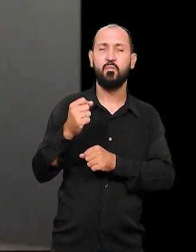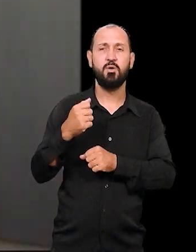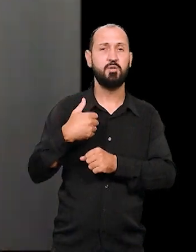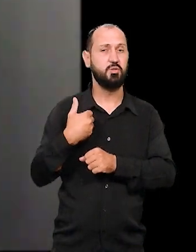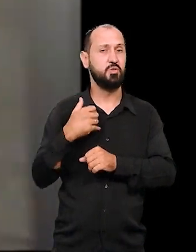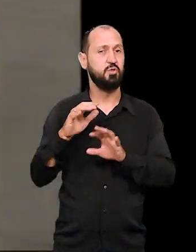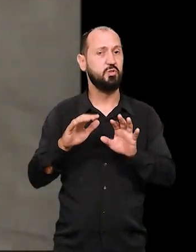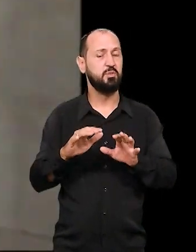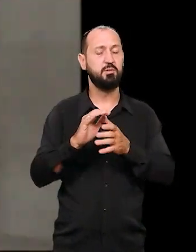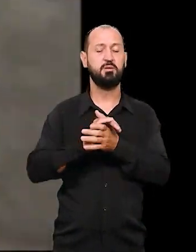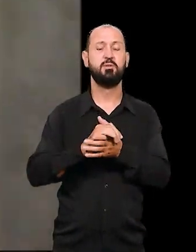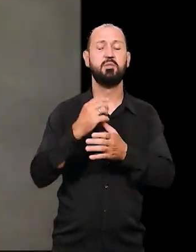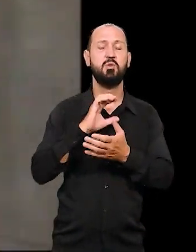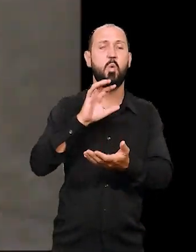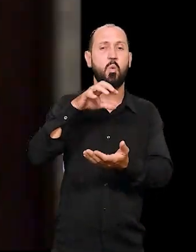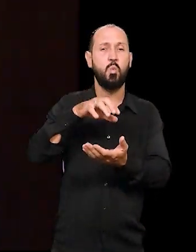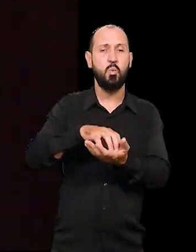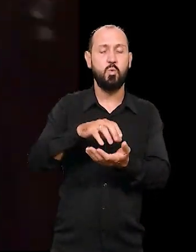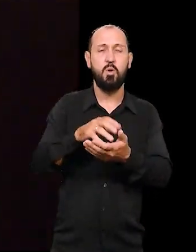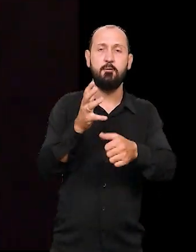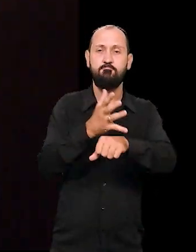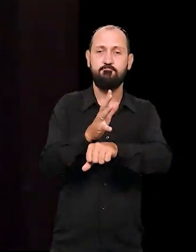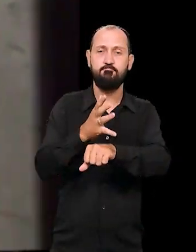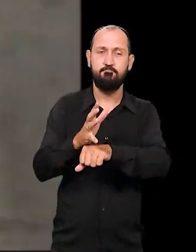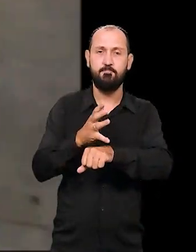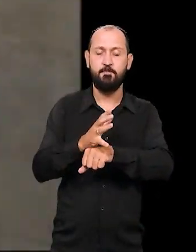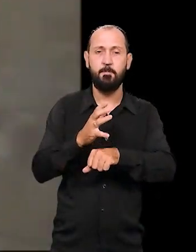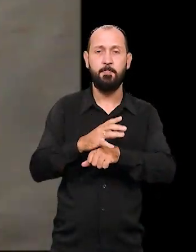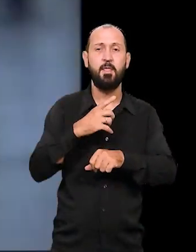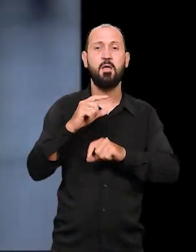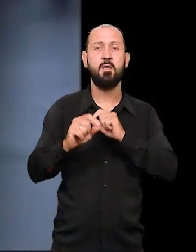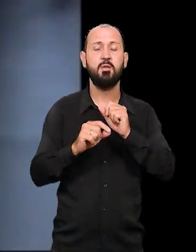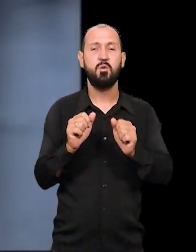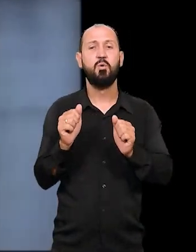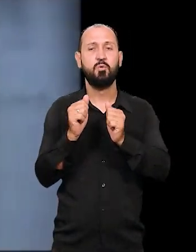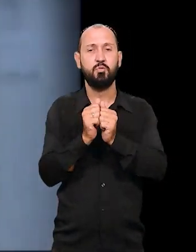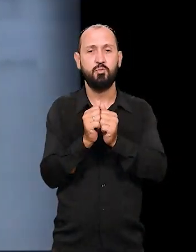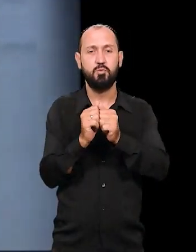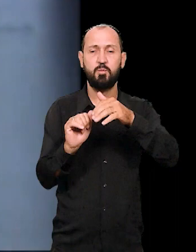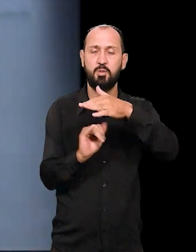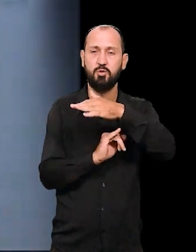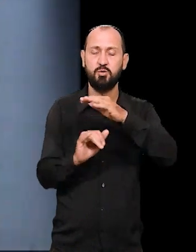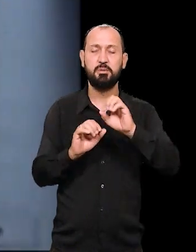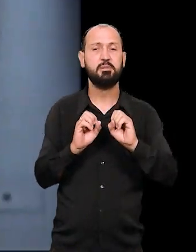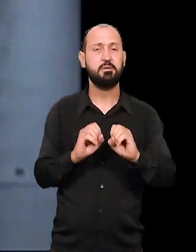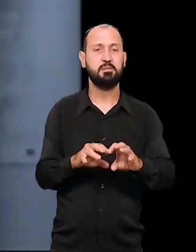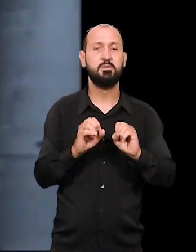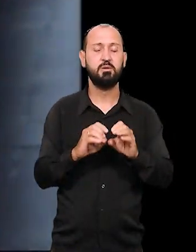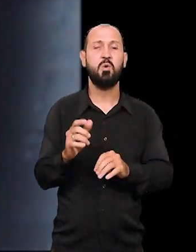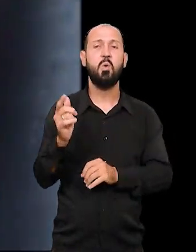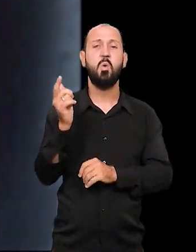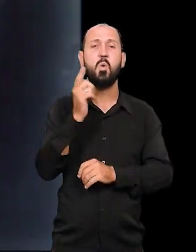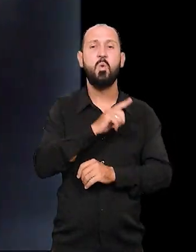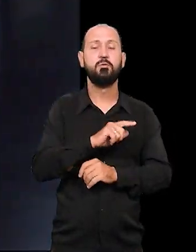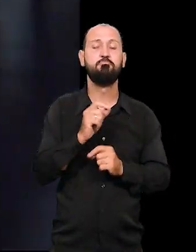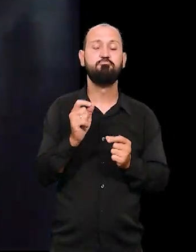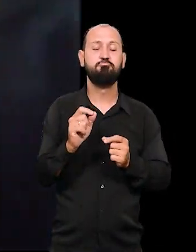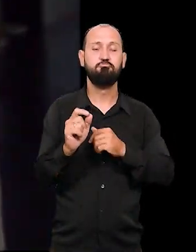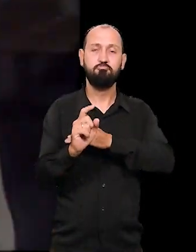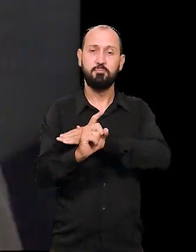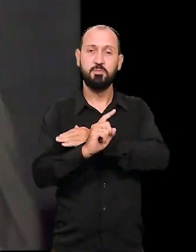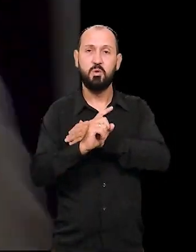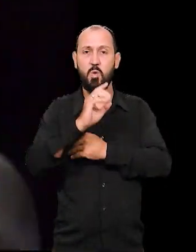poucos anos, e advogado orientador do Núcleo de Prática Jurídica, e foi lá, tendo por trás uma instituição de ensino, que eu